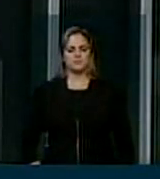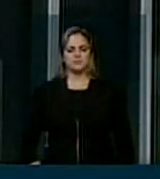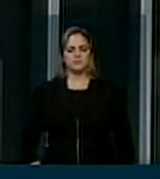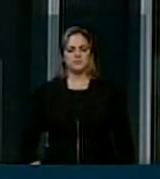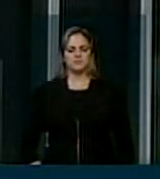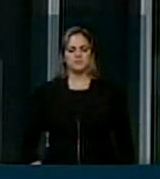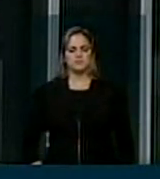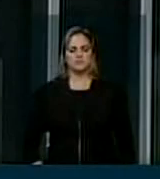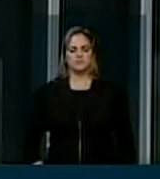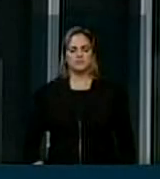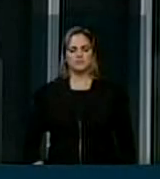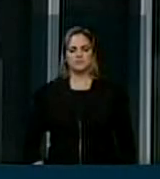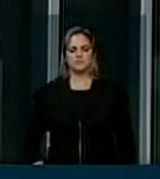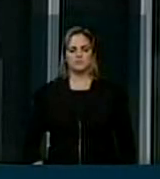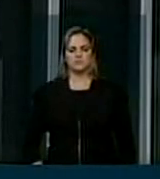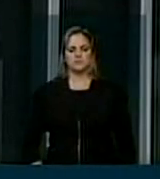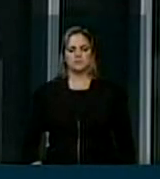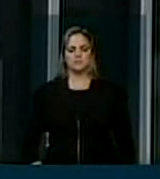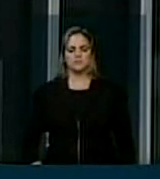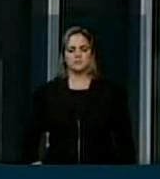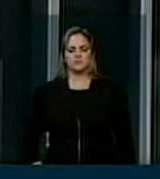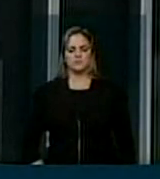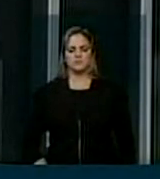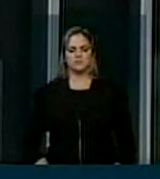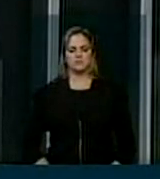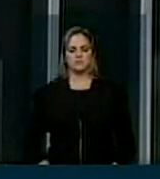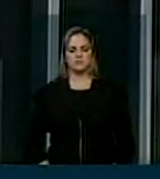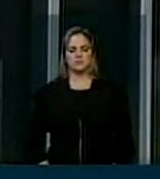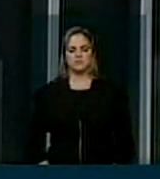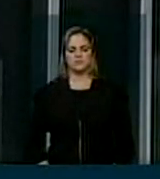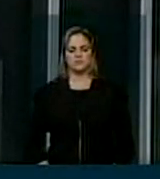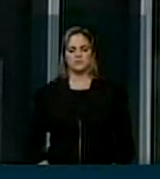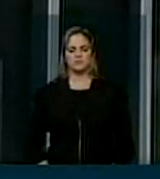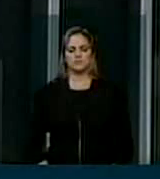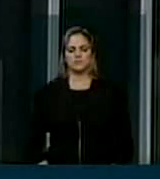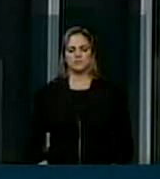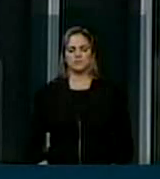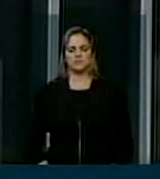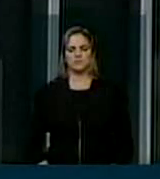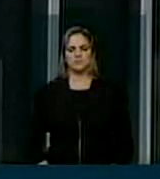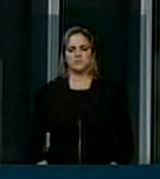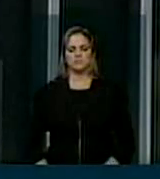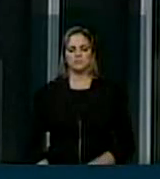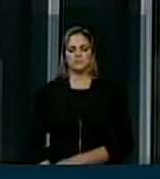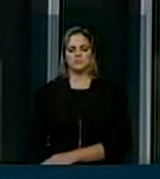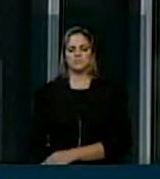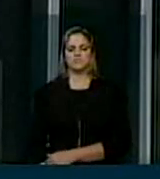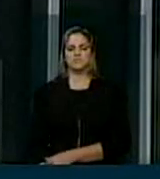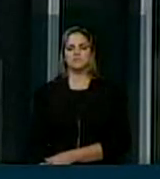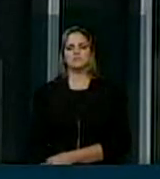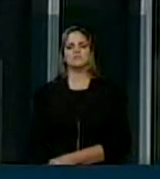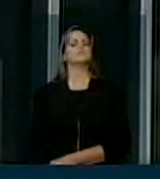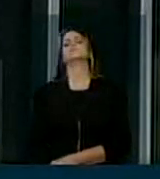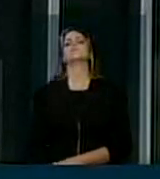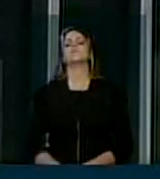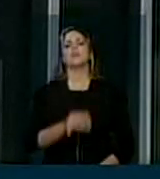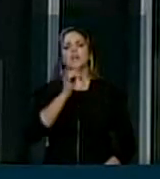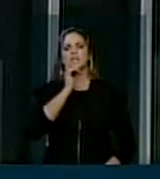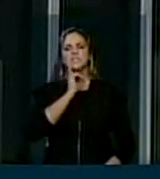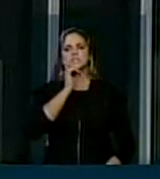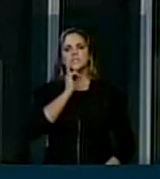presidente, fazer um destaque, uma referência, por exemplo, à presença